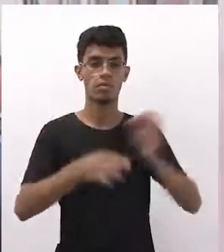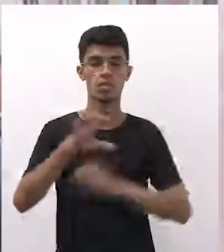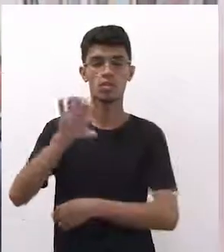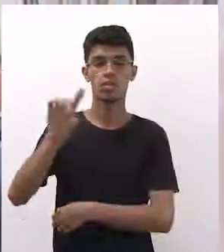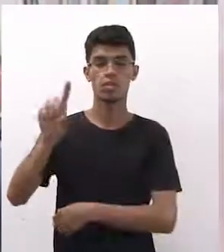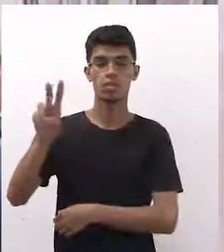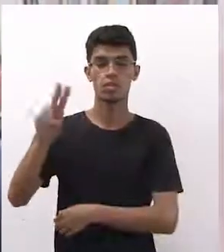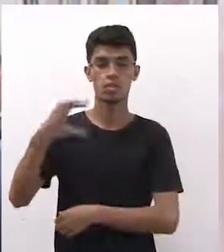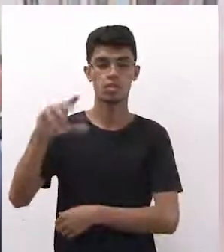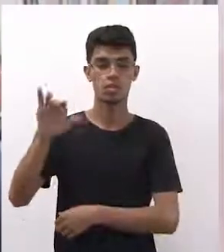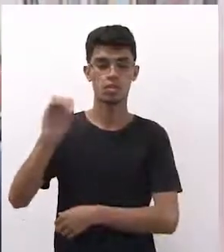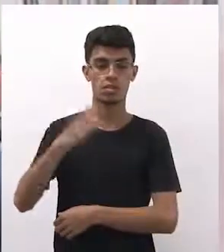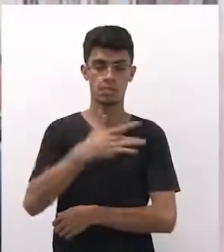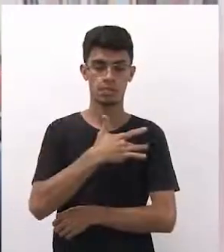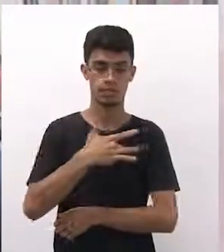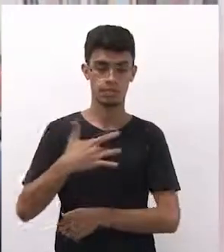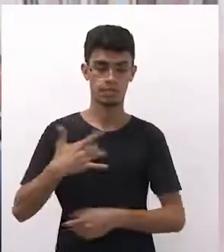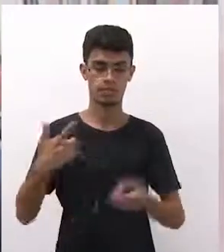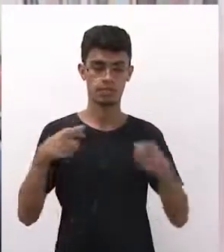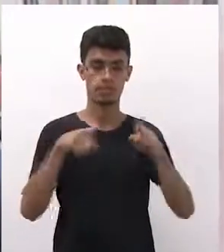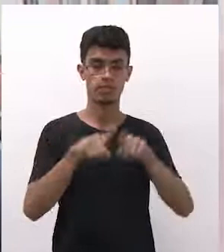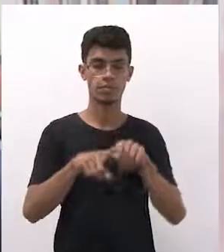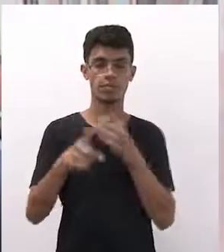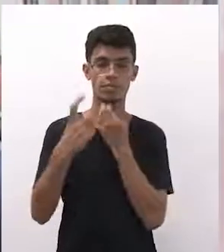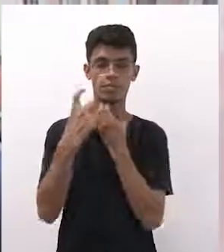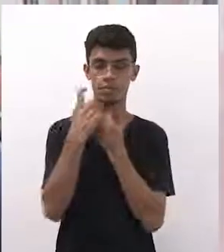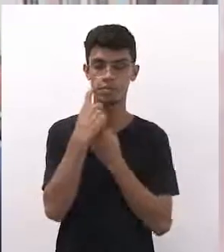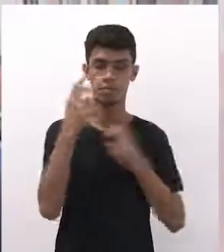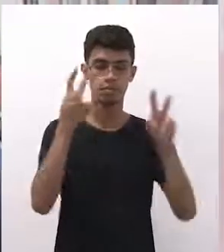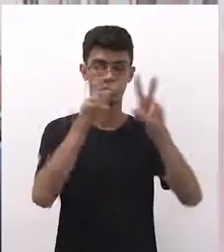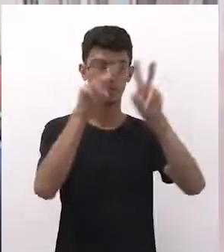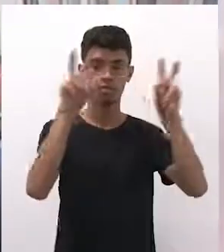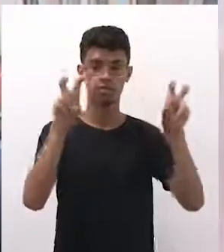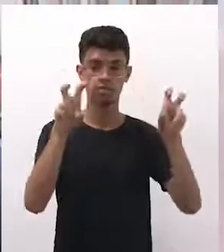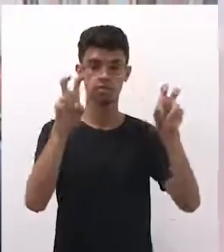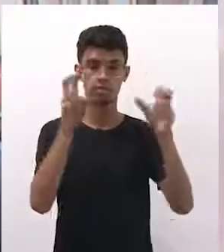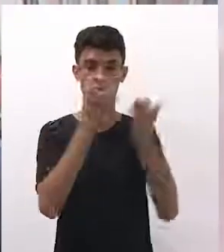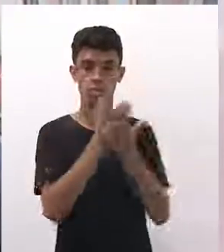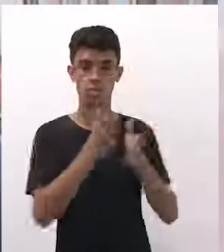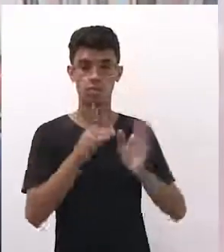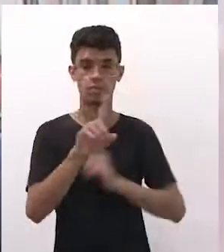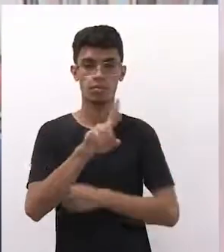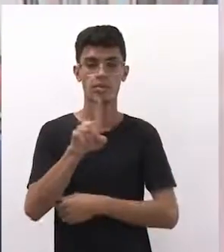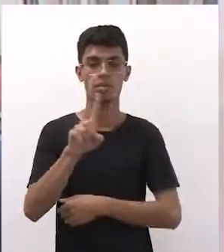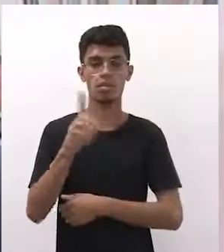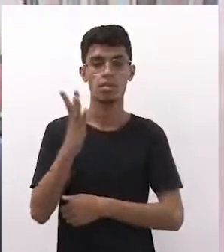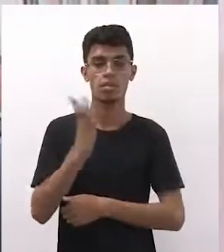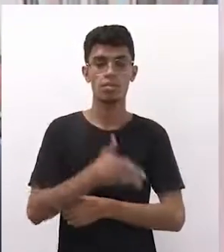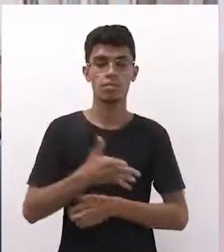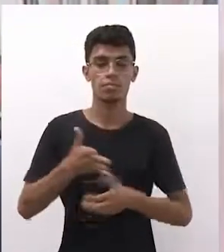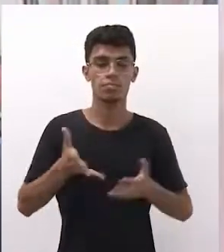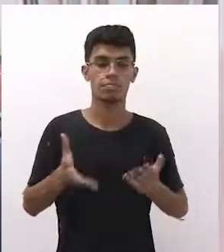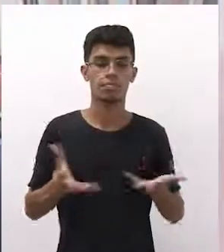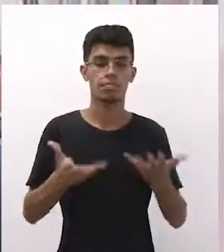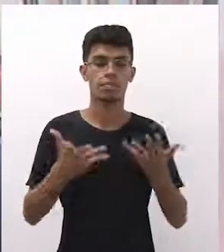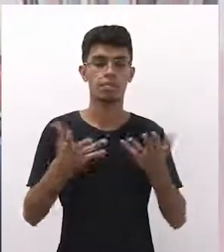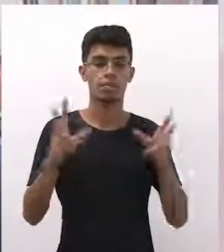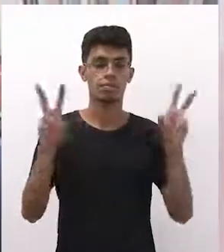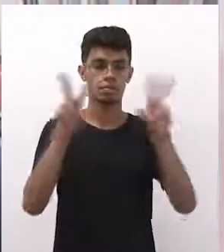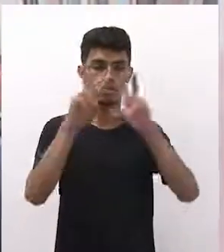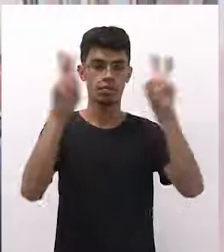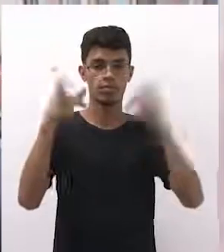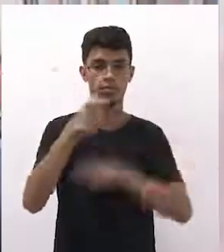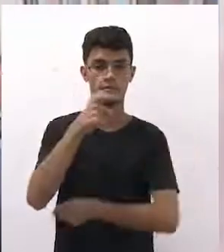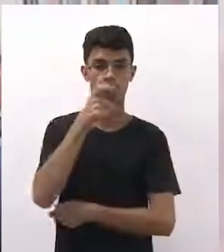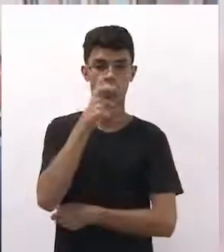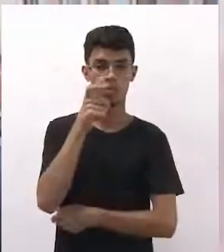Que a gente sempre traz para vocês também às sextas-feiras. O tema não se esgota, né? A gente estava até engatando aí uma temática bem